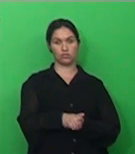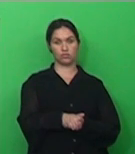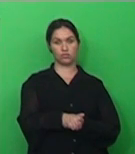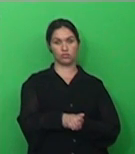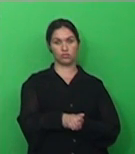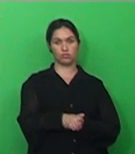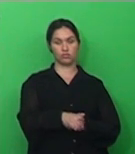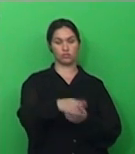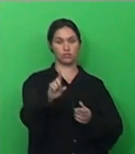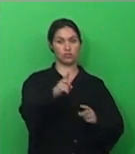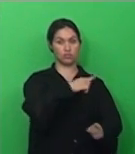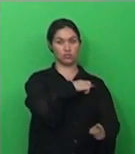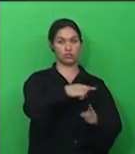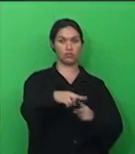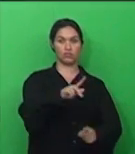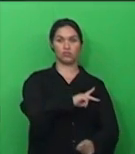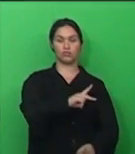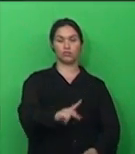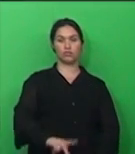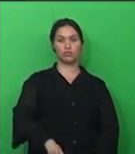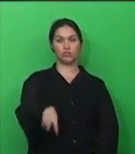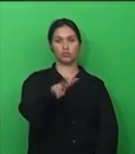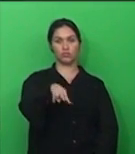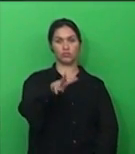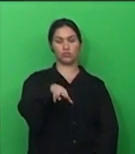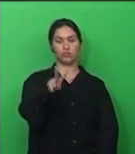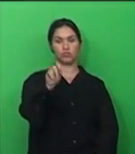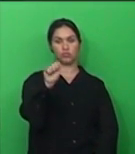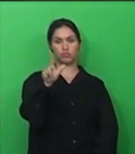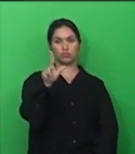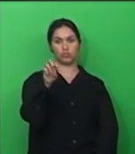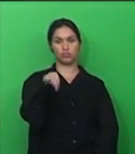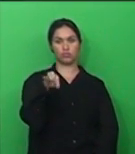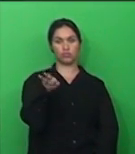Somos contra, senhor presidente. Vereador Valmir Agostinho.